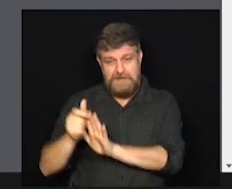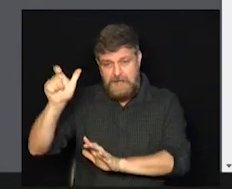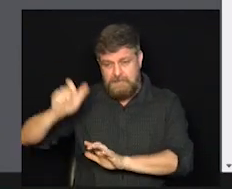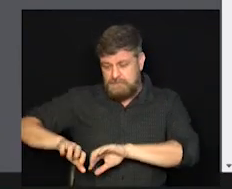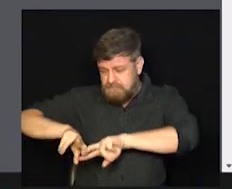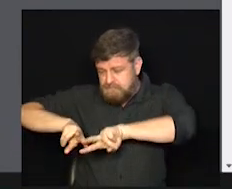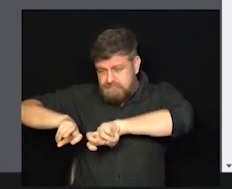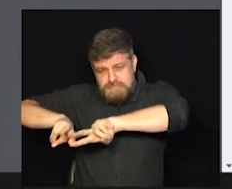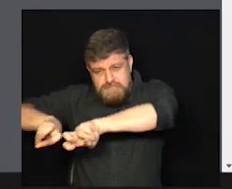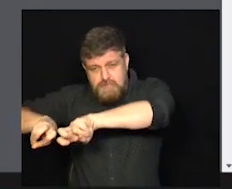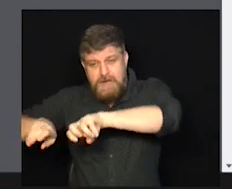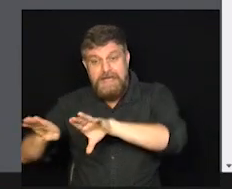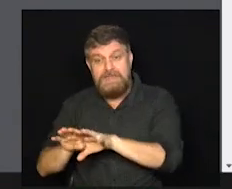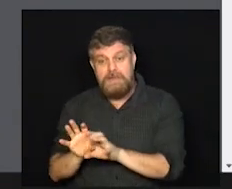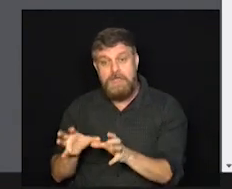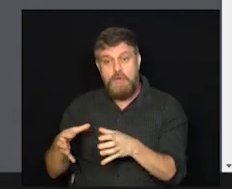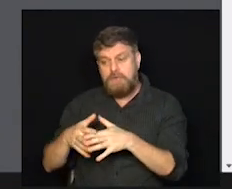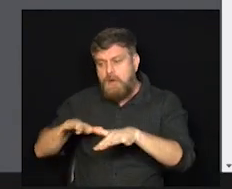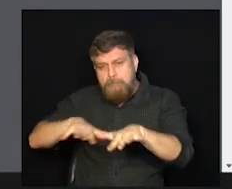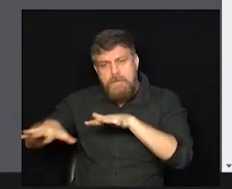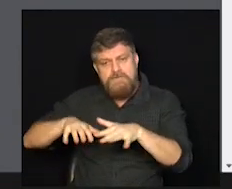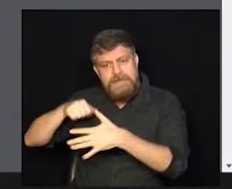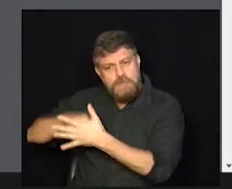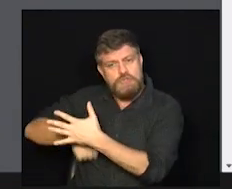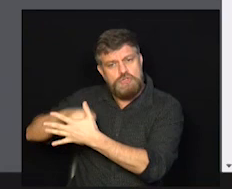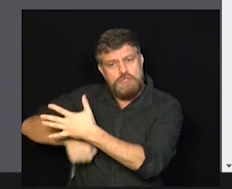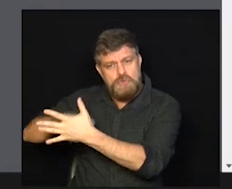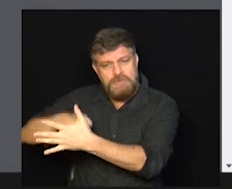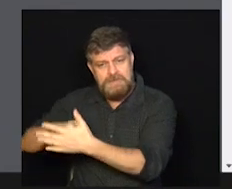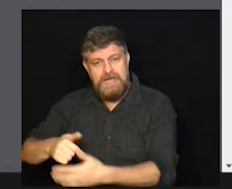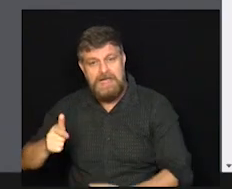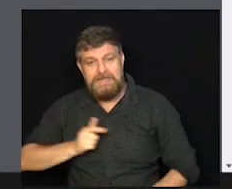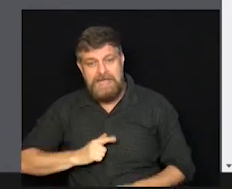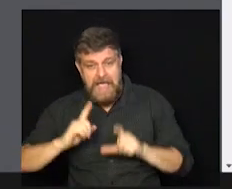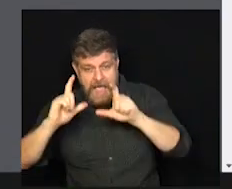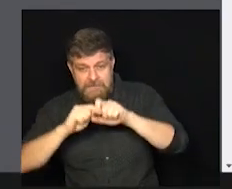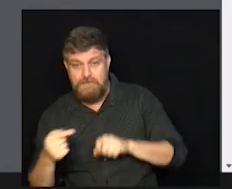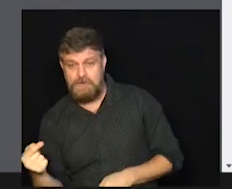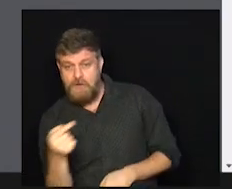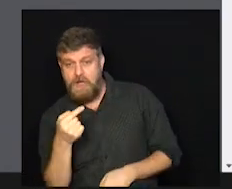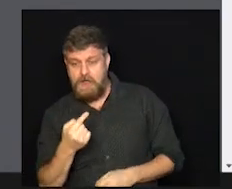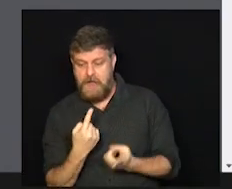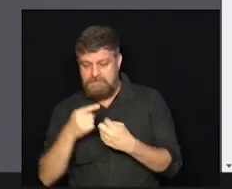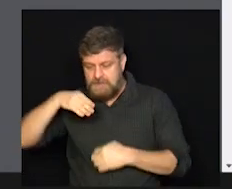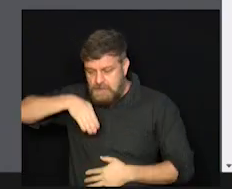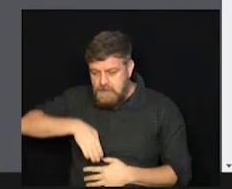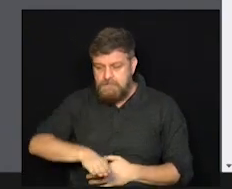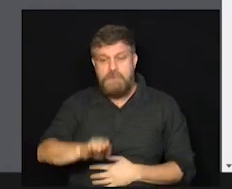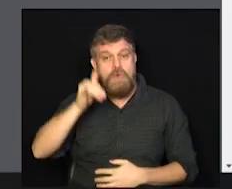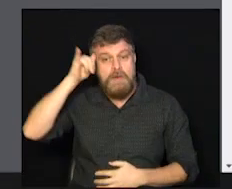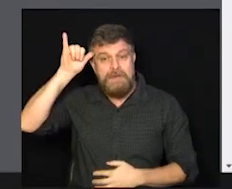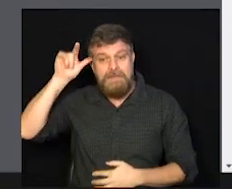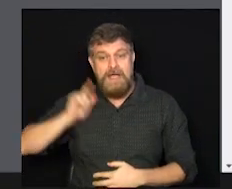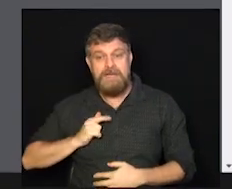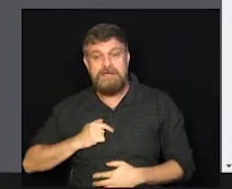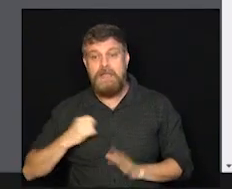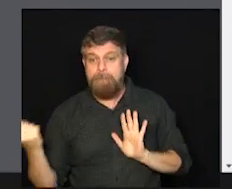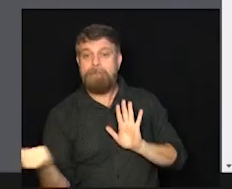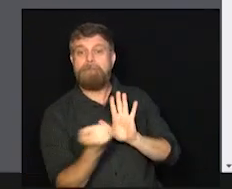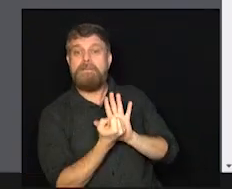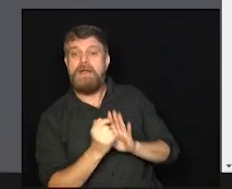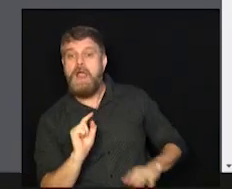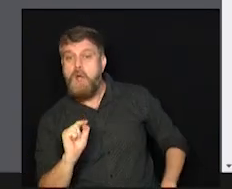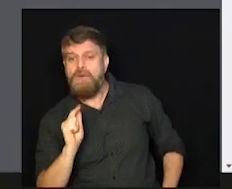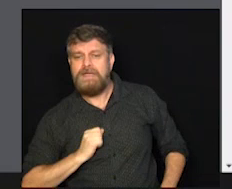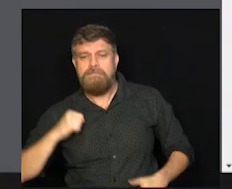movimentos reivindicatórios. A própria foto que nós temos da João Bosco do Lope é a marca de uma reivindicação muito